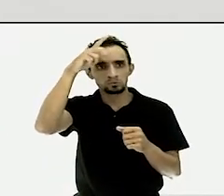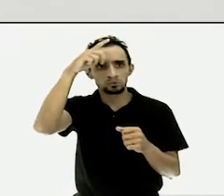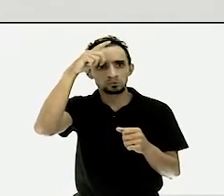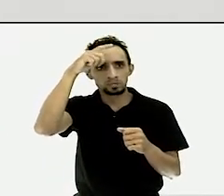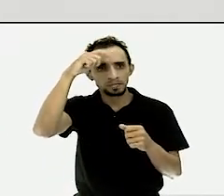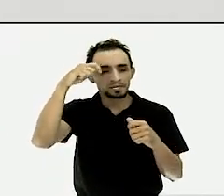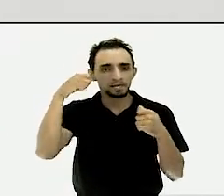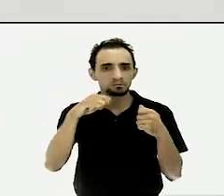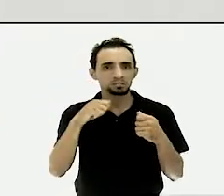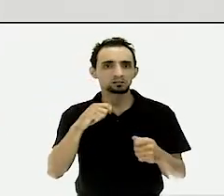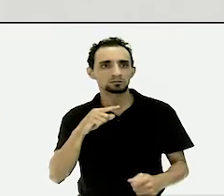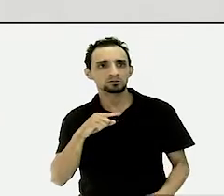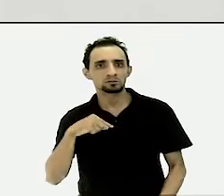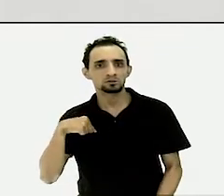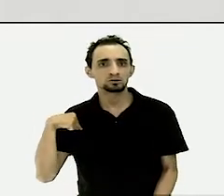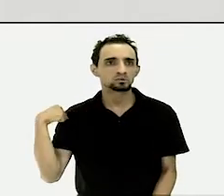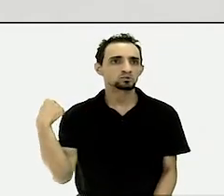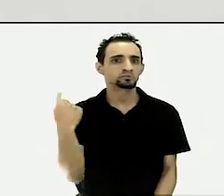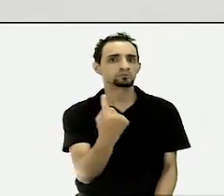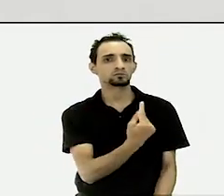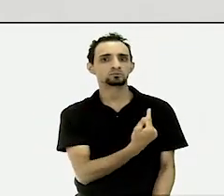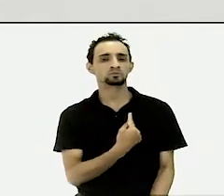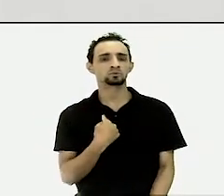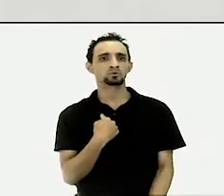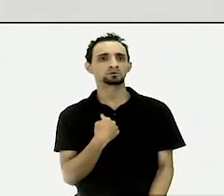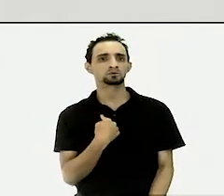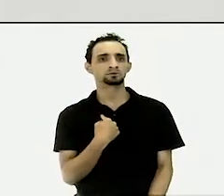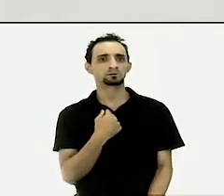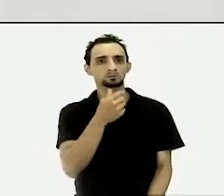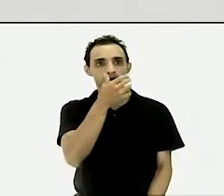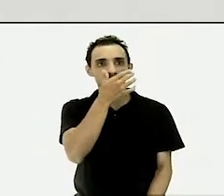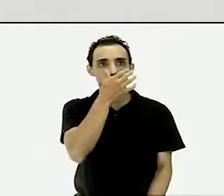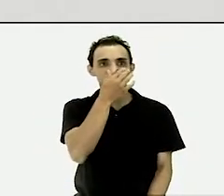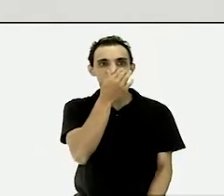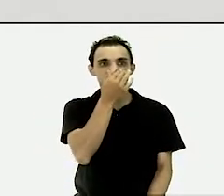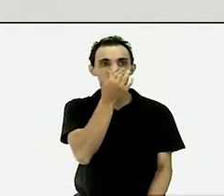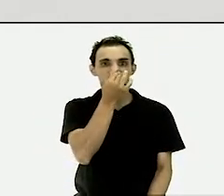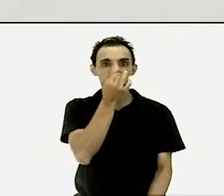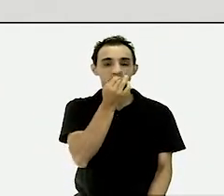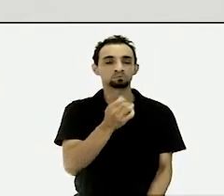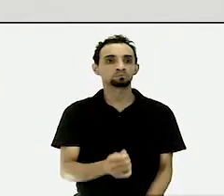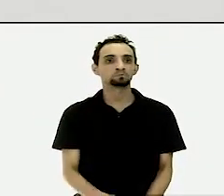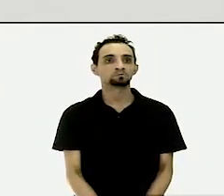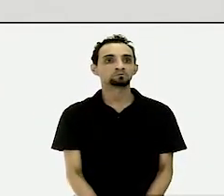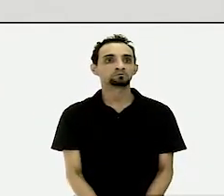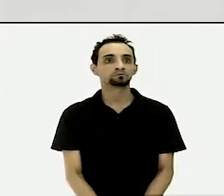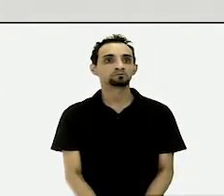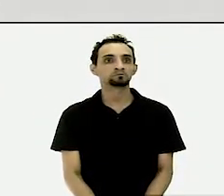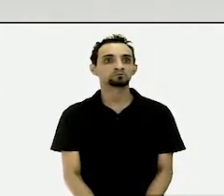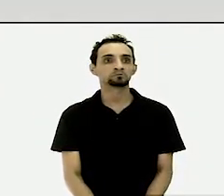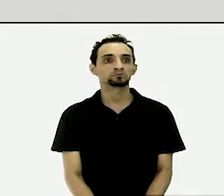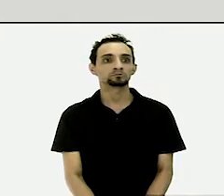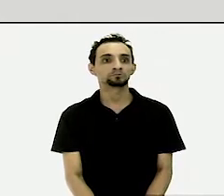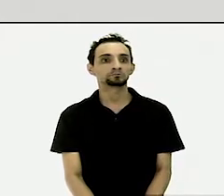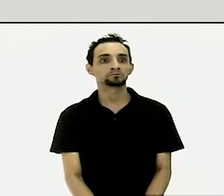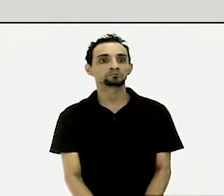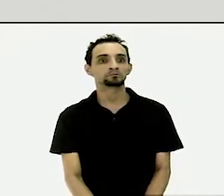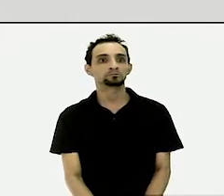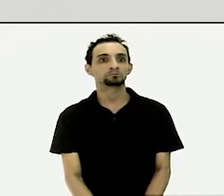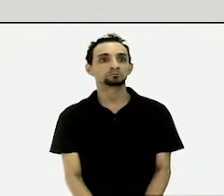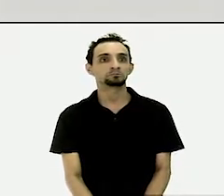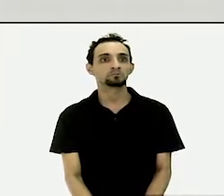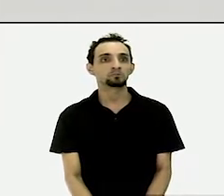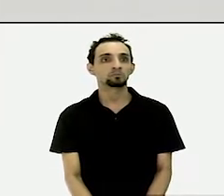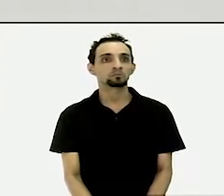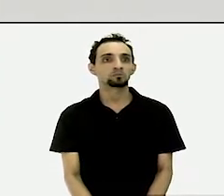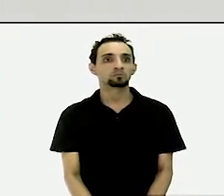ser aos bombeiros, porque eu vivi na pele isso. E eu falo assim, eu olho para a Bruna e falo, meu Deus, né? E o Cuca também se emociona quando vê, porque foi